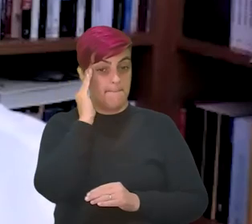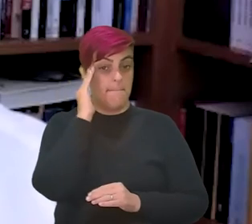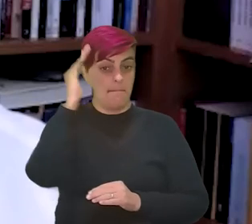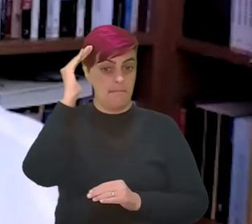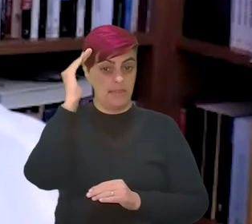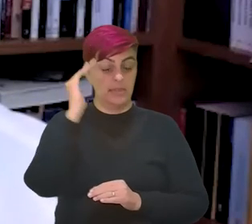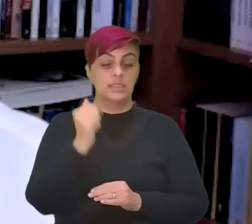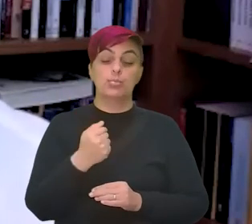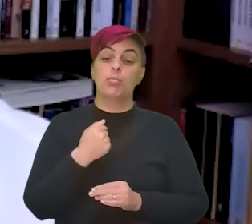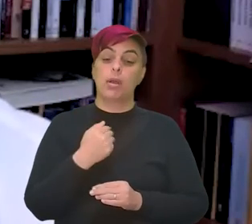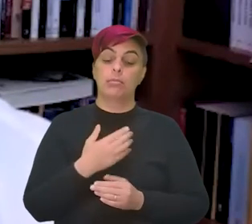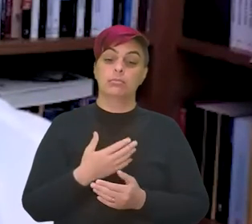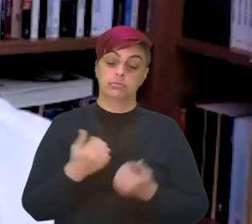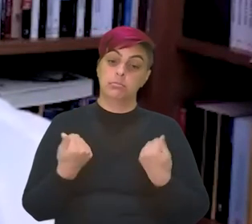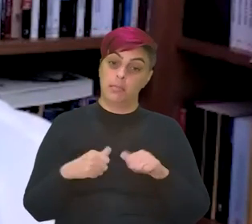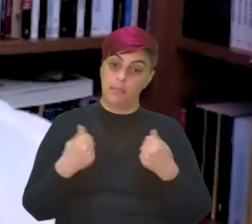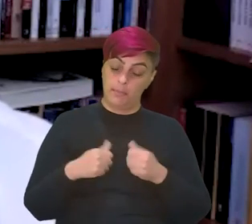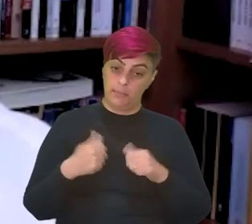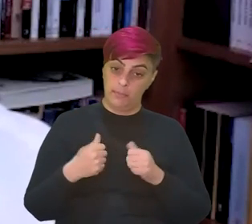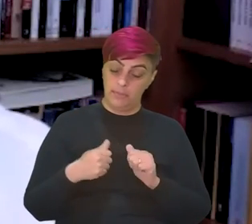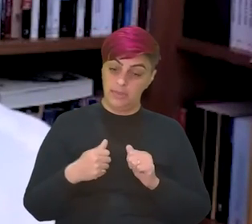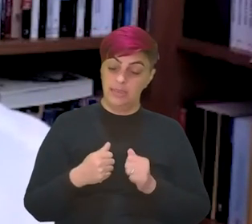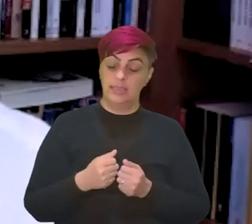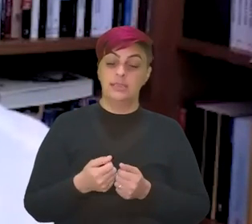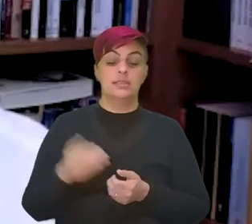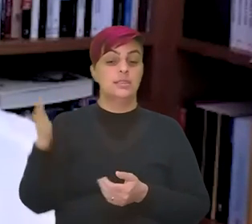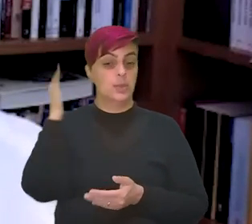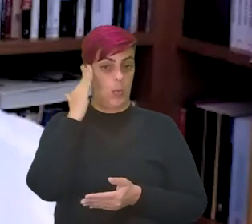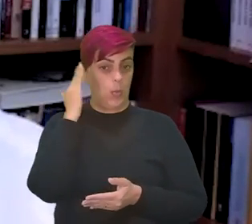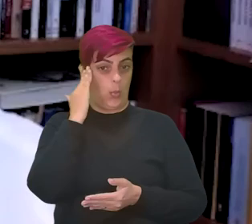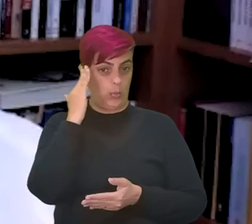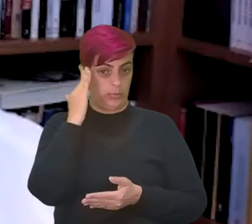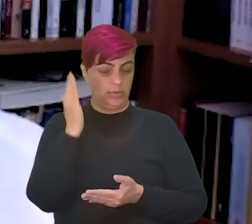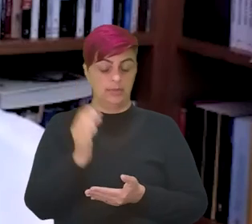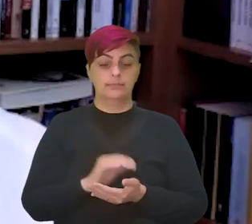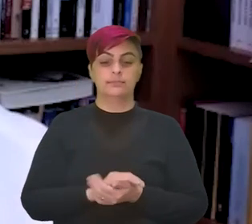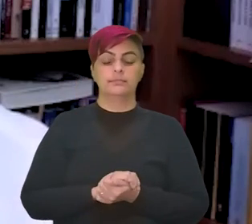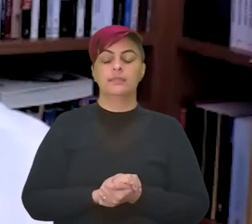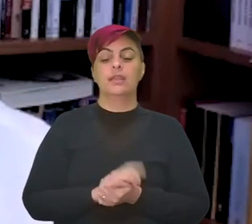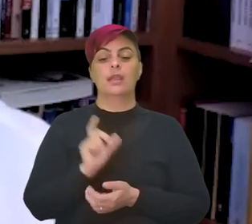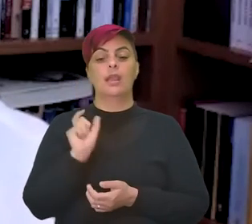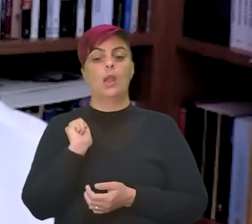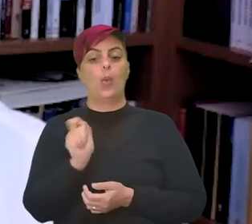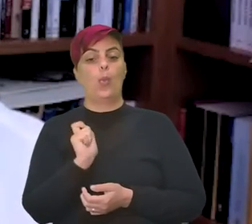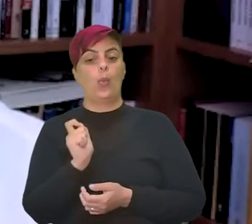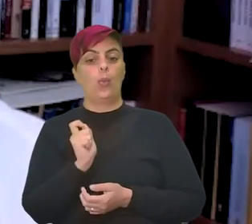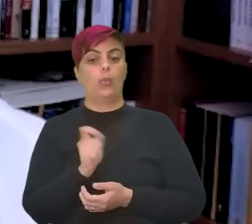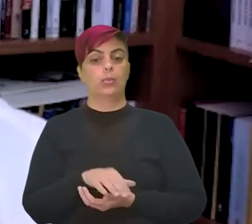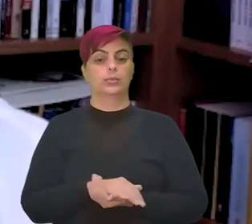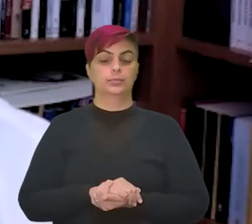principal que eu acho que precisa ficar marcado quando a gente fala em Argonautas é